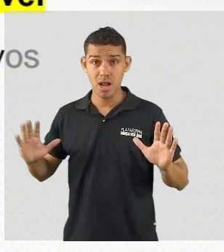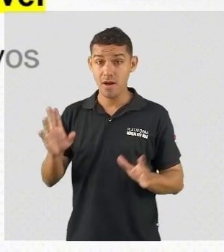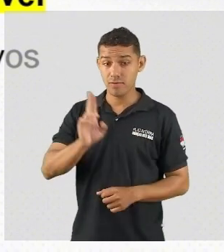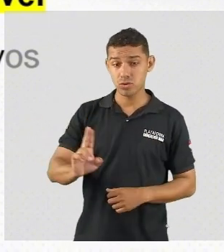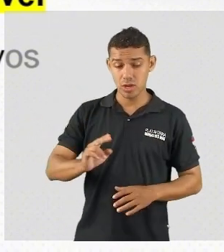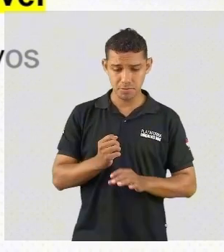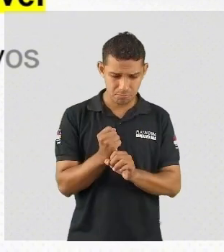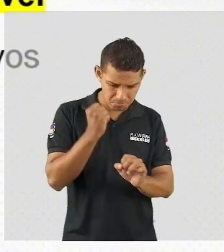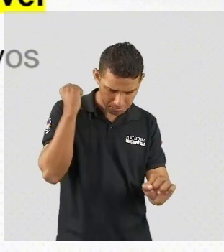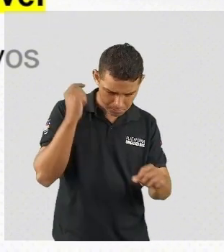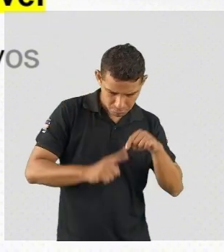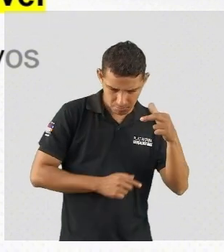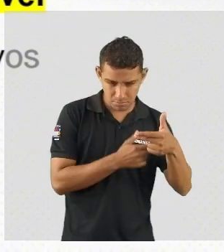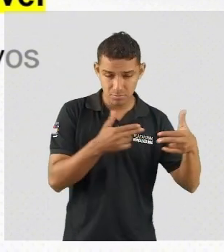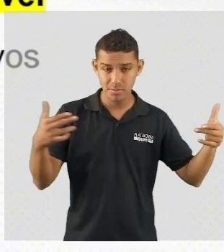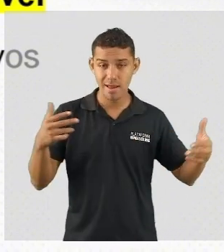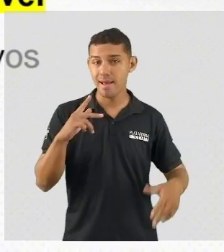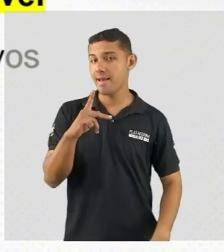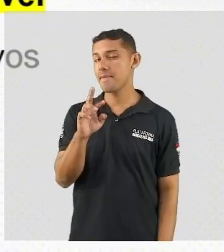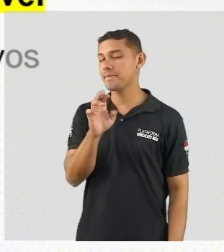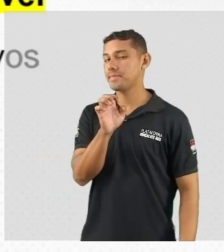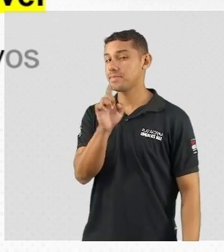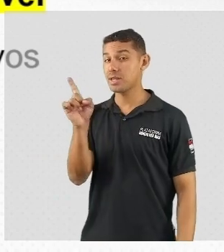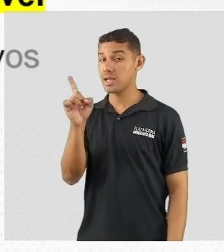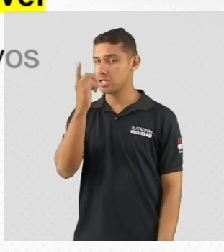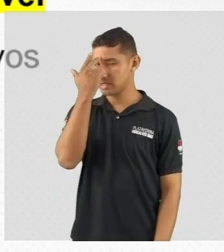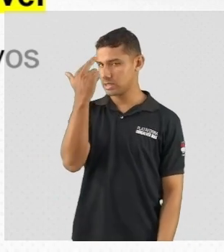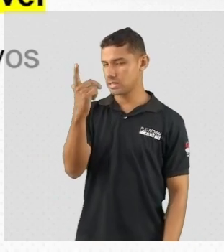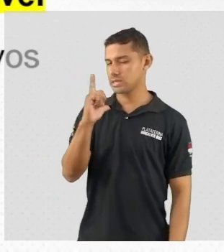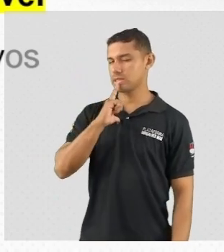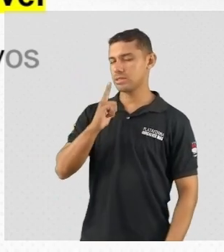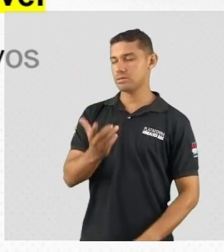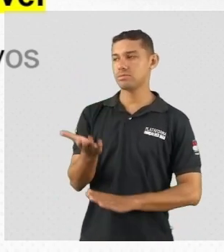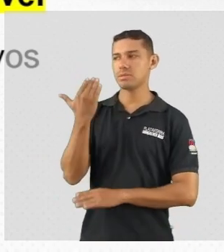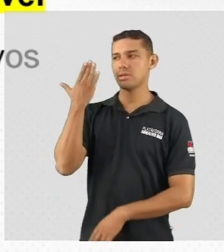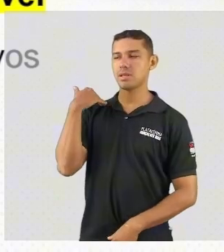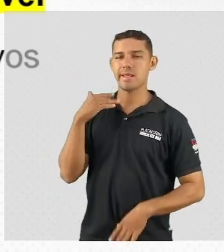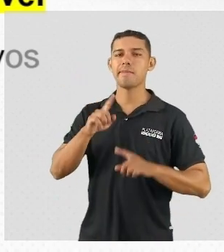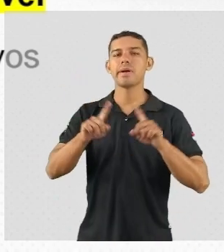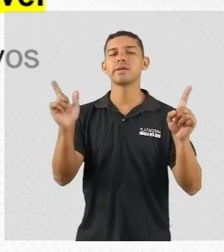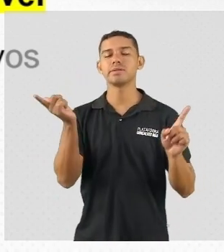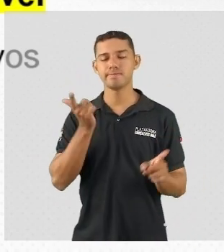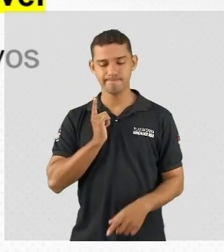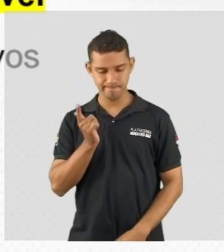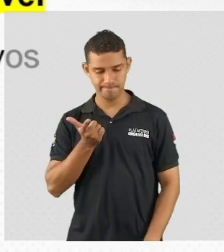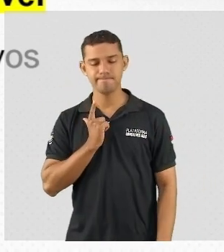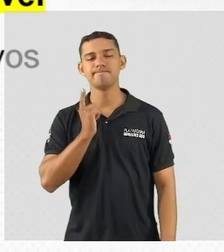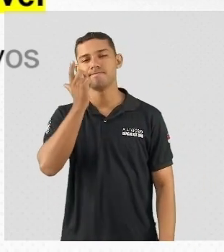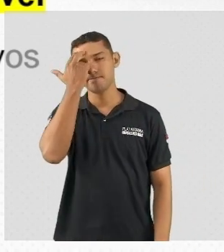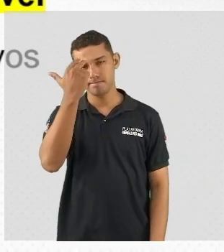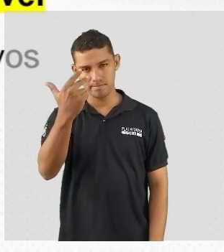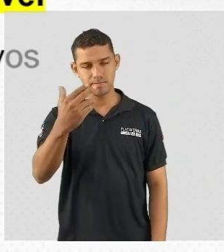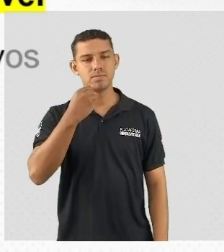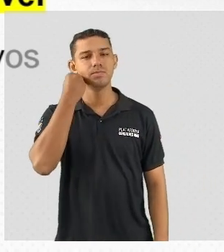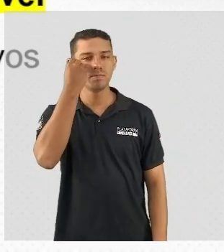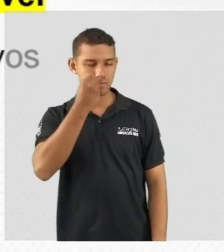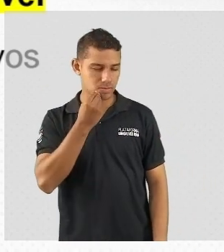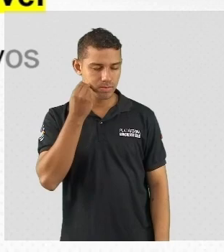períodos que essa denominada pré-história tem, mas isso não quer dizer que eles não tinham história, que eles